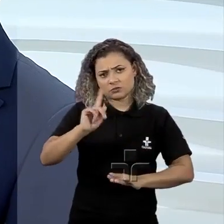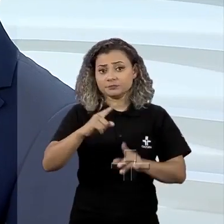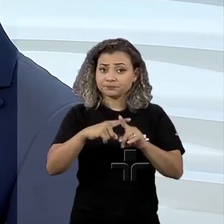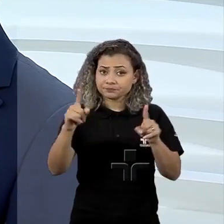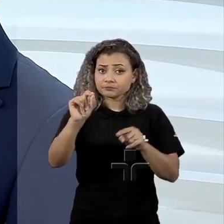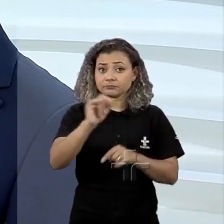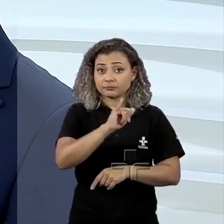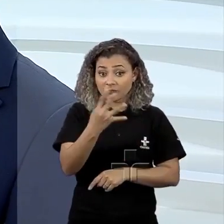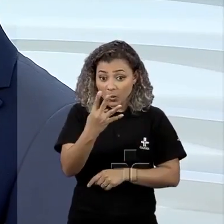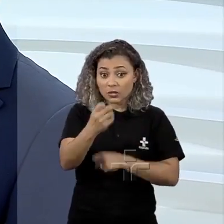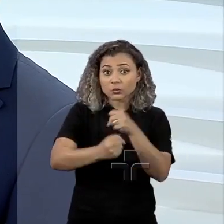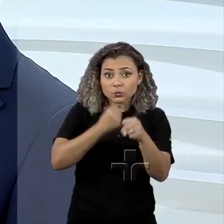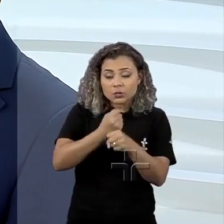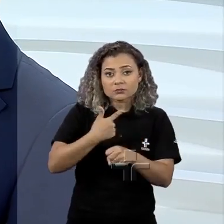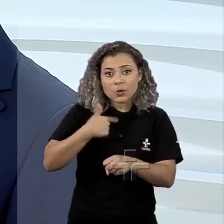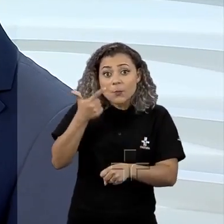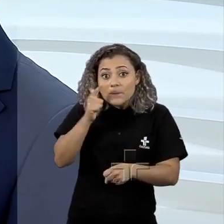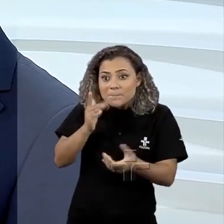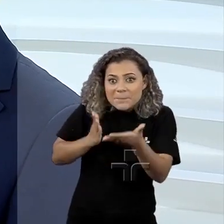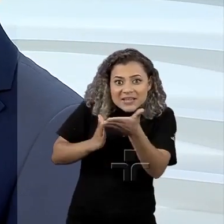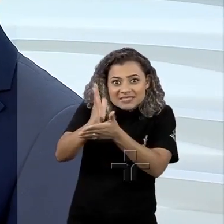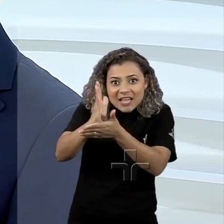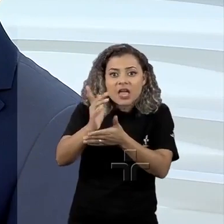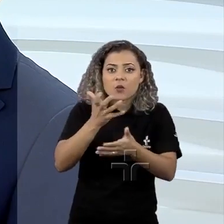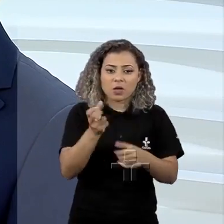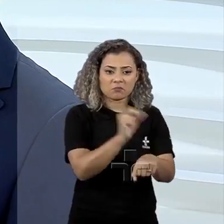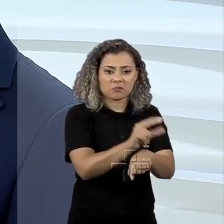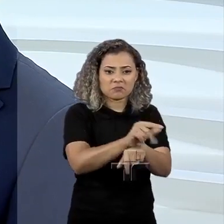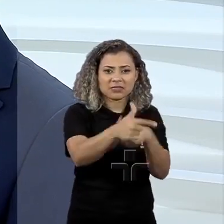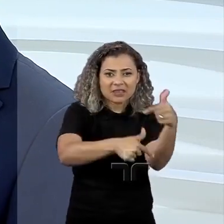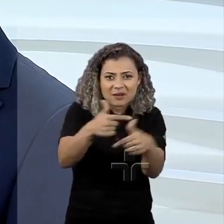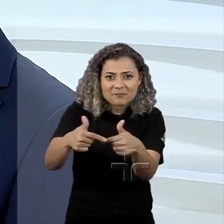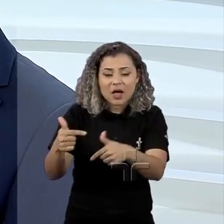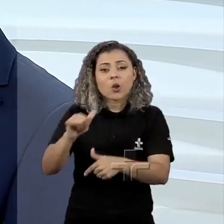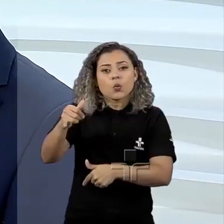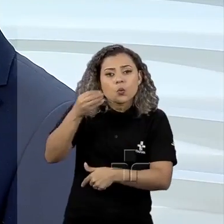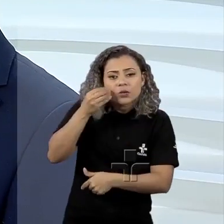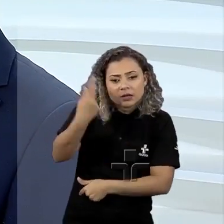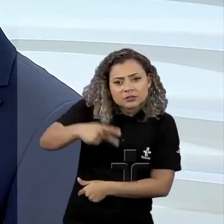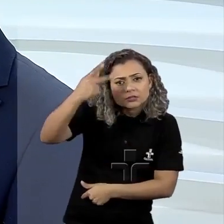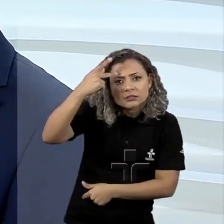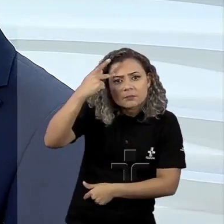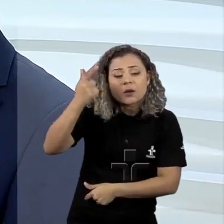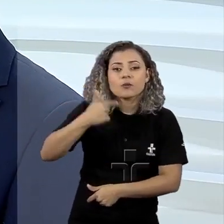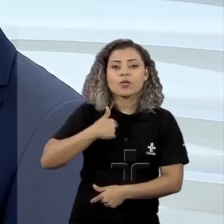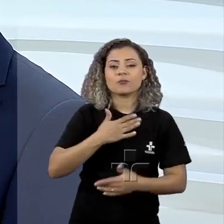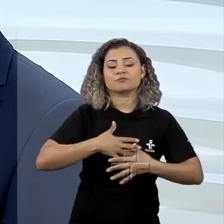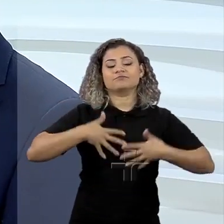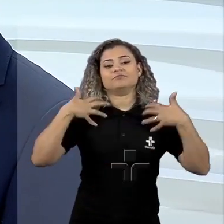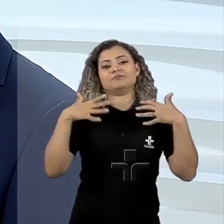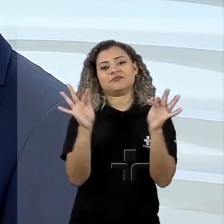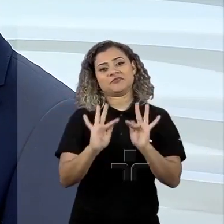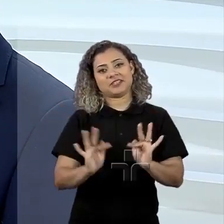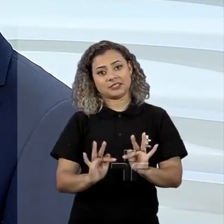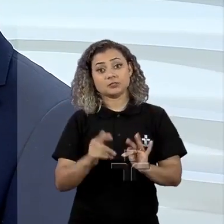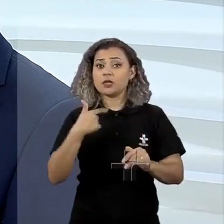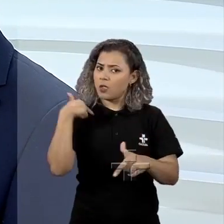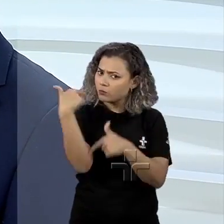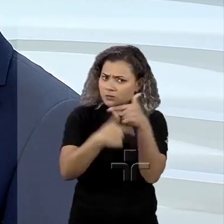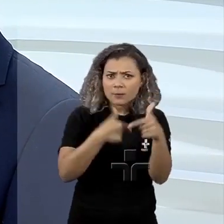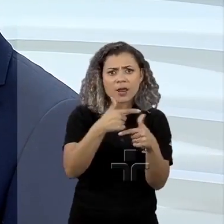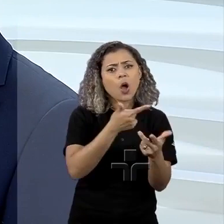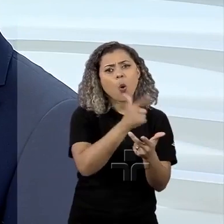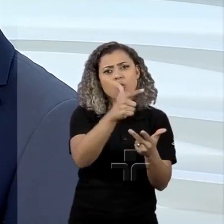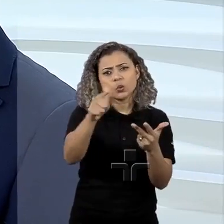ao cumprir esses 4 anos, se eu gerar empregos e gerar oportunidades em São Paulo, eu estarei satisfeito. Óbvio que vou trabalhar para